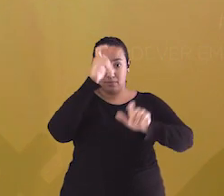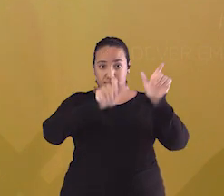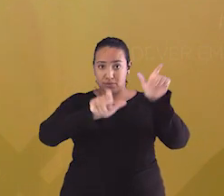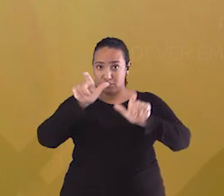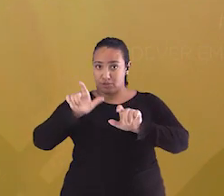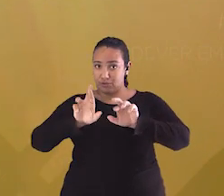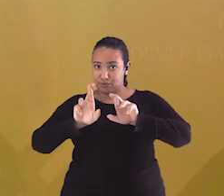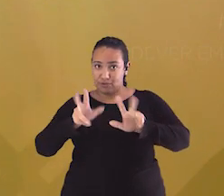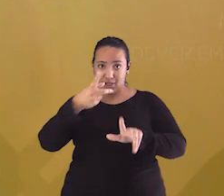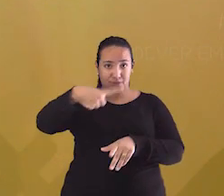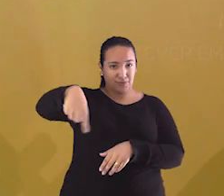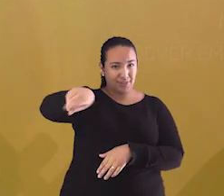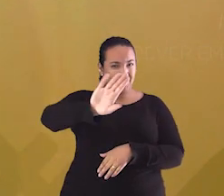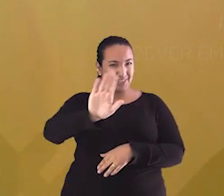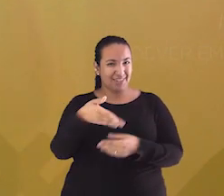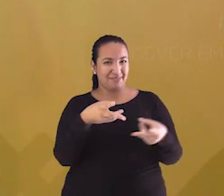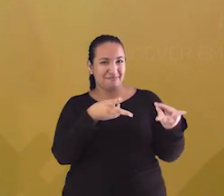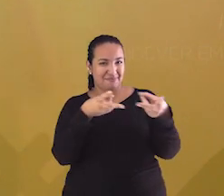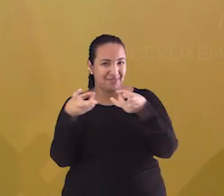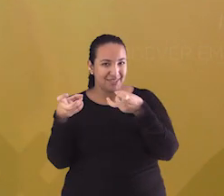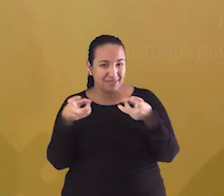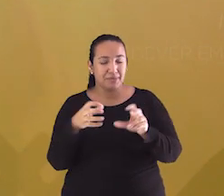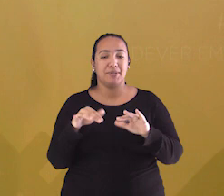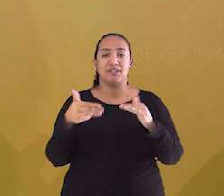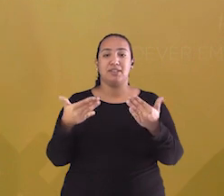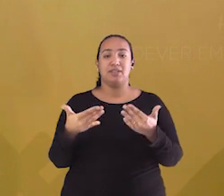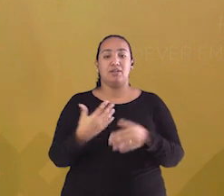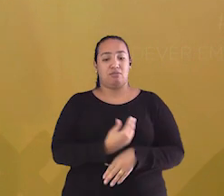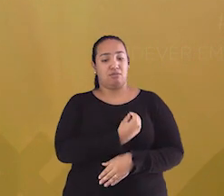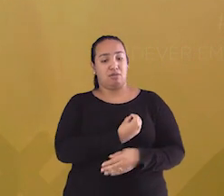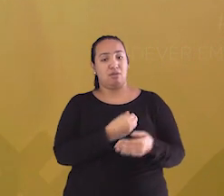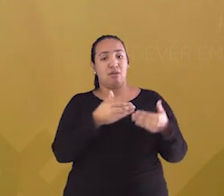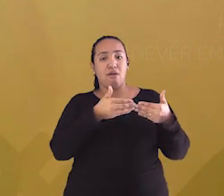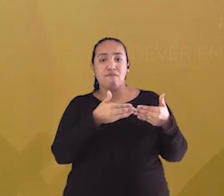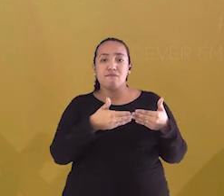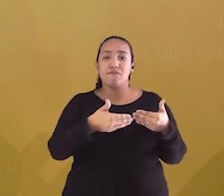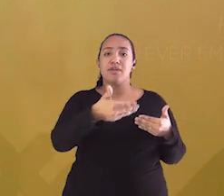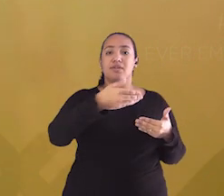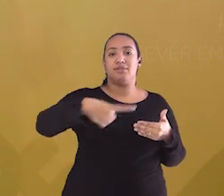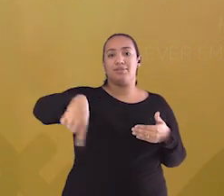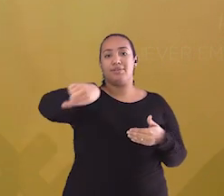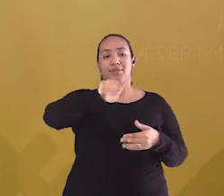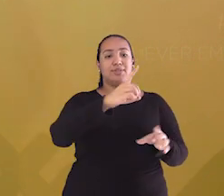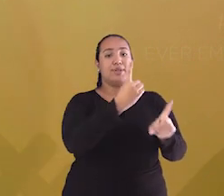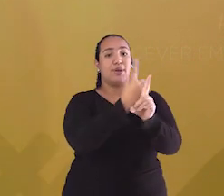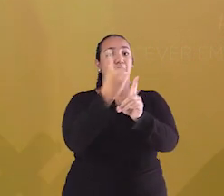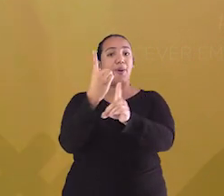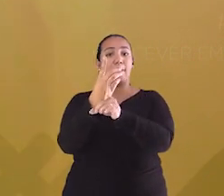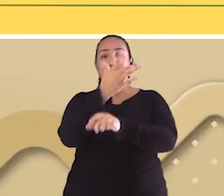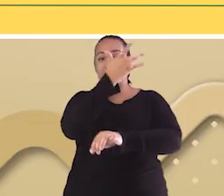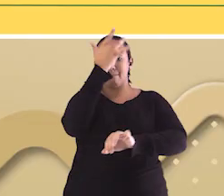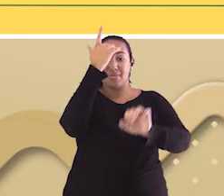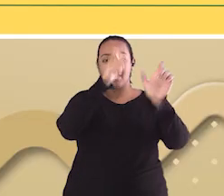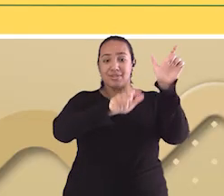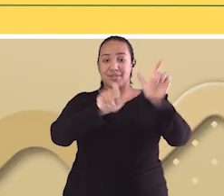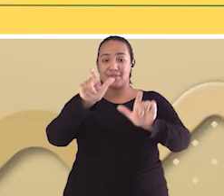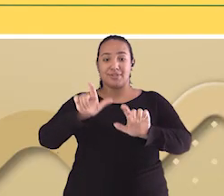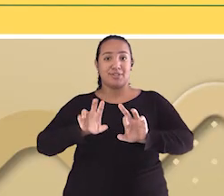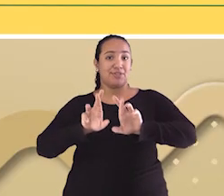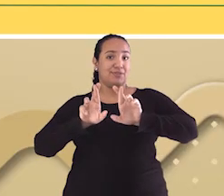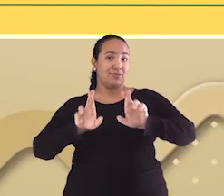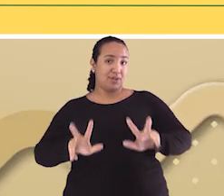repararam? Ao longo da vida, vamos sempre encontrar pessoas diversas, diferentes. E